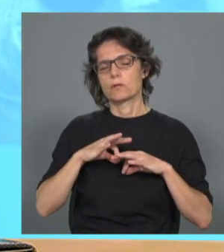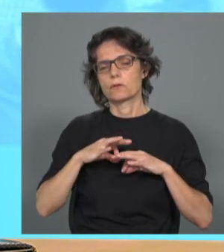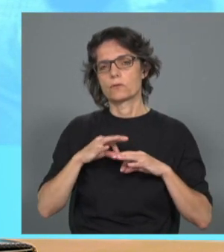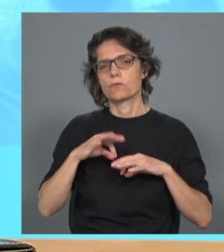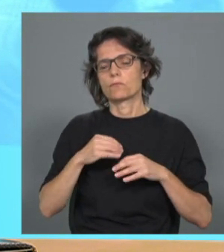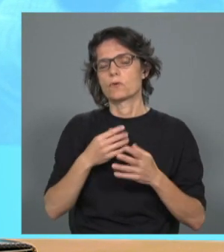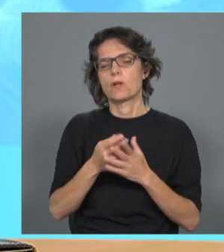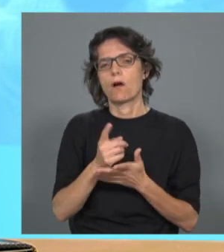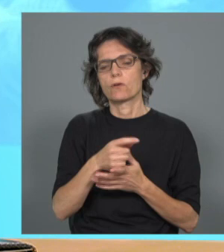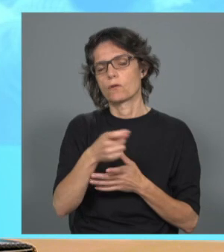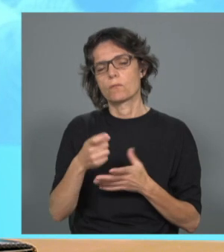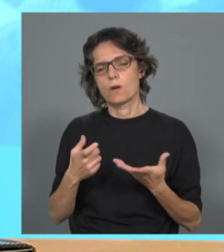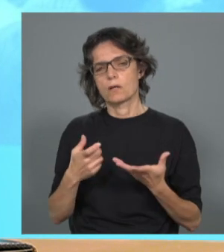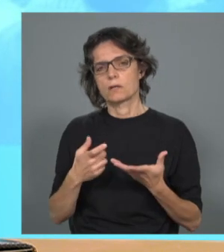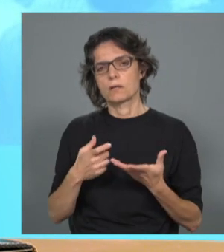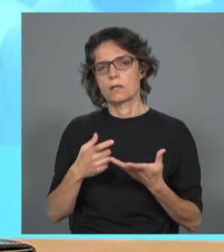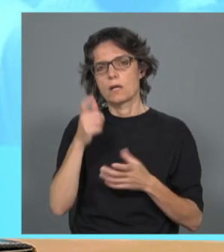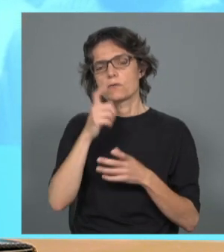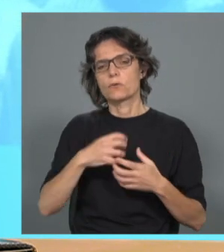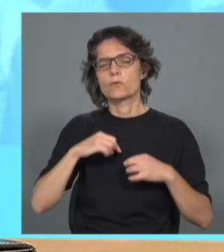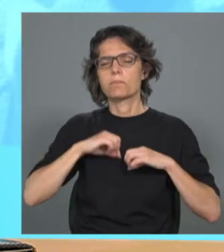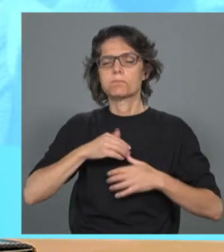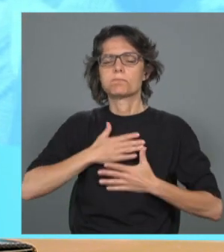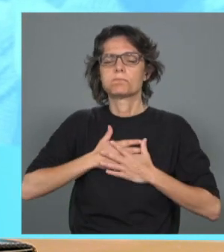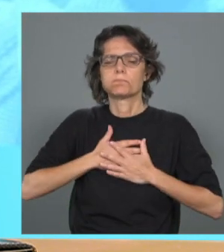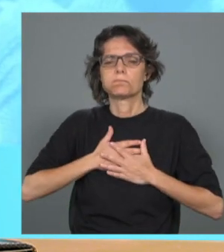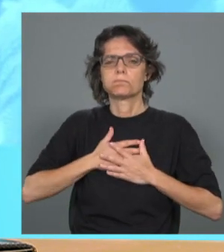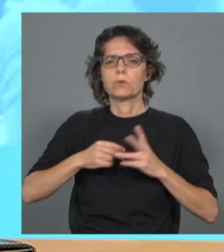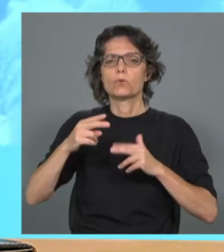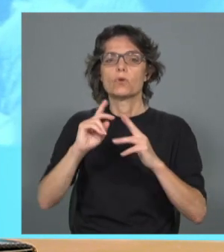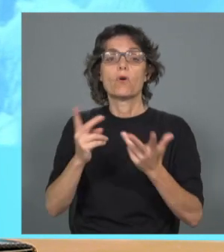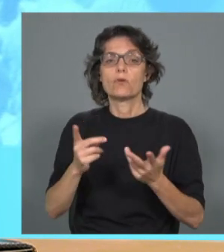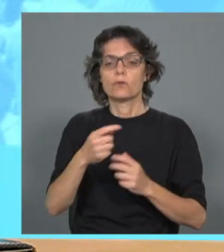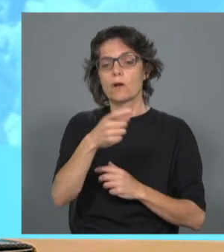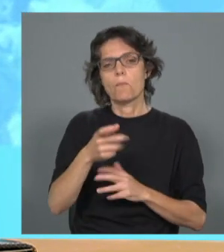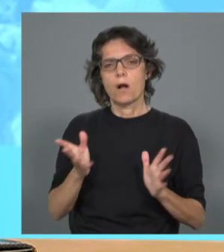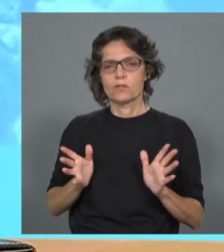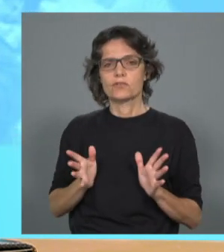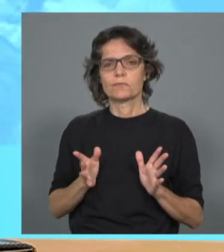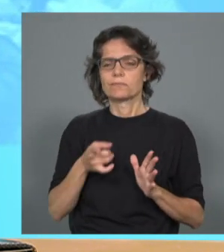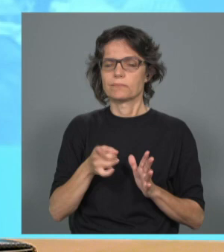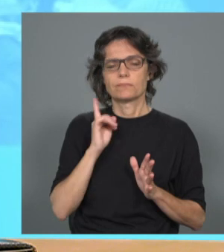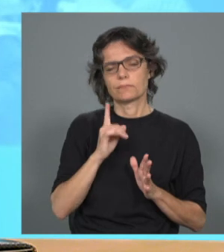que vivem em sintonia com o Espírito, são construtores de paz. E é talvez uma das